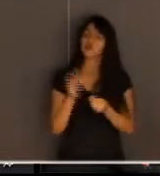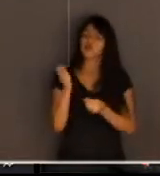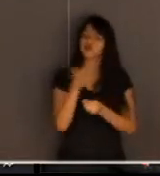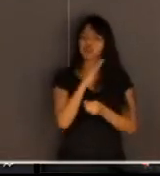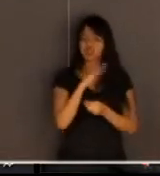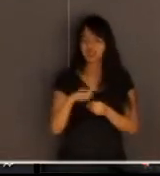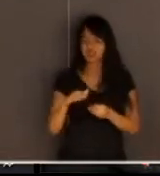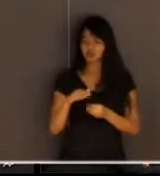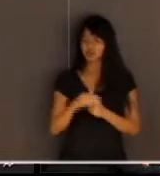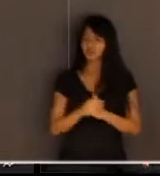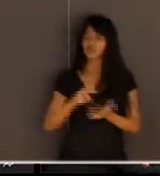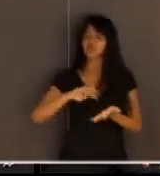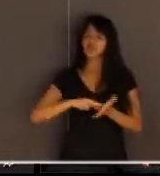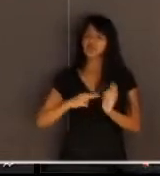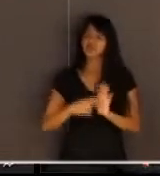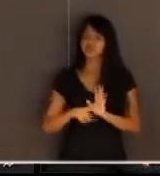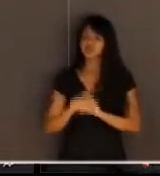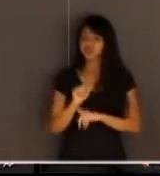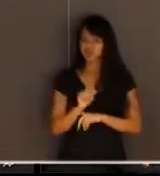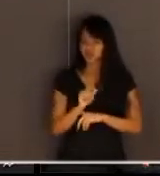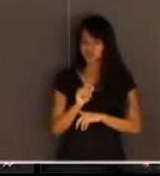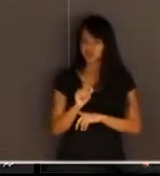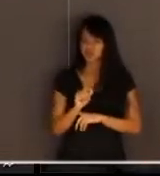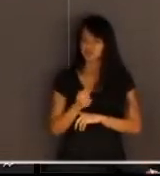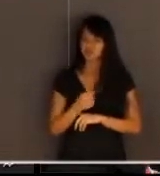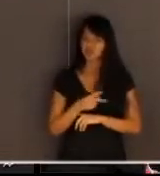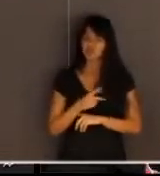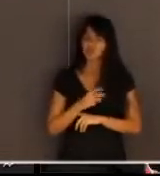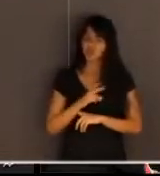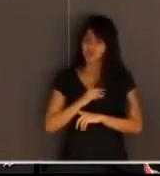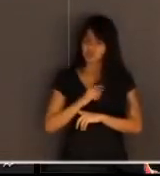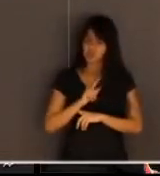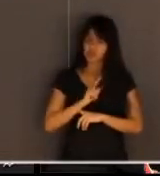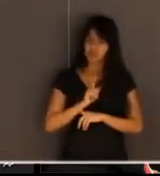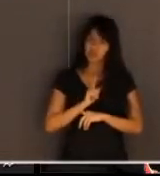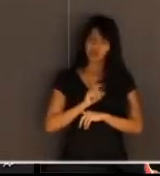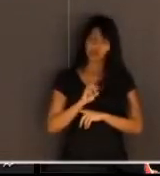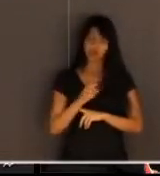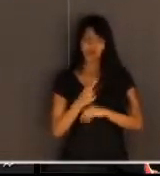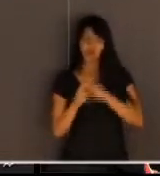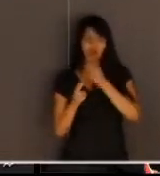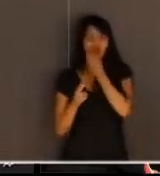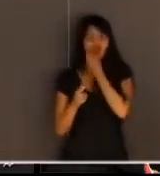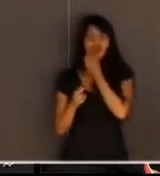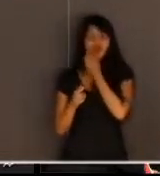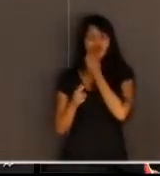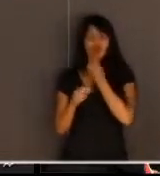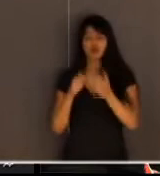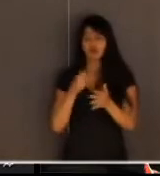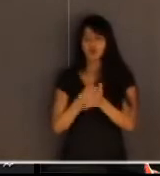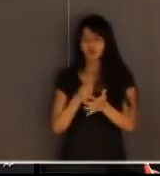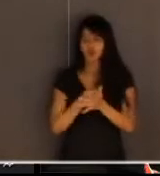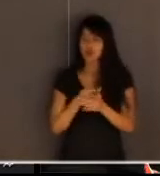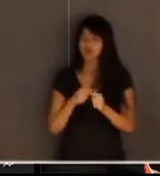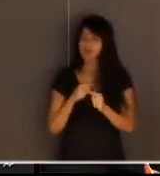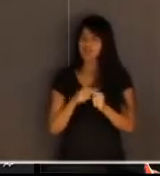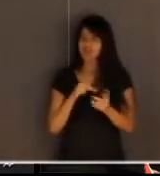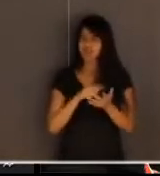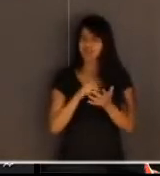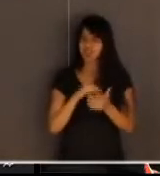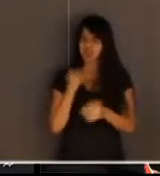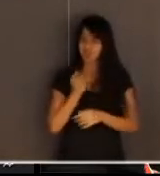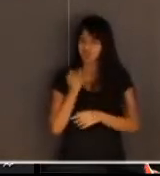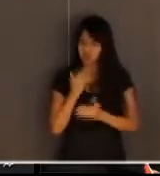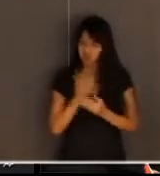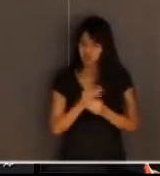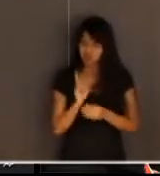nós temos ou compramos essa postura de que a verdade não é importante no processo, nós